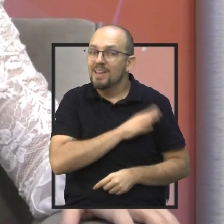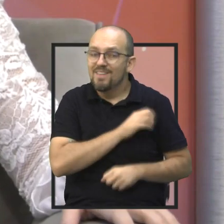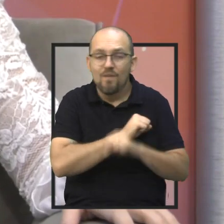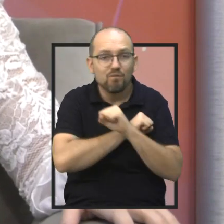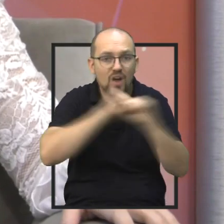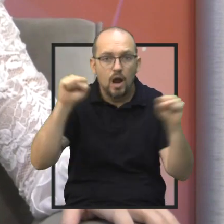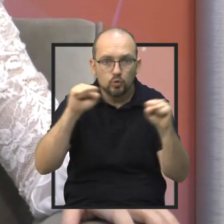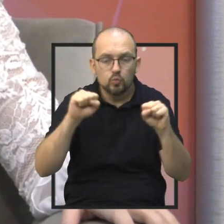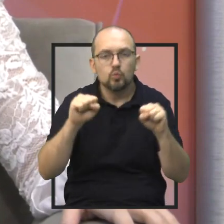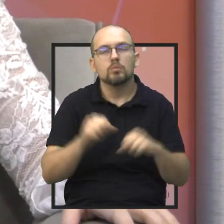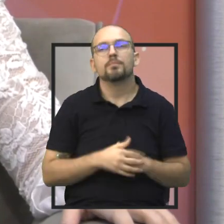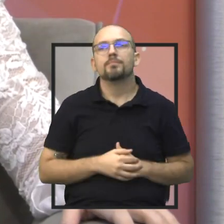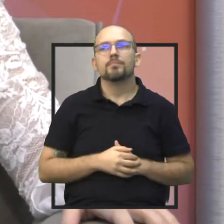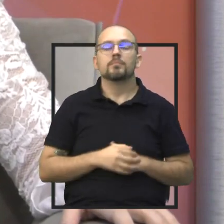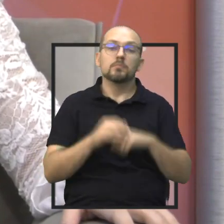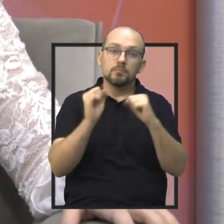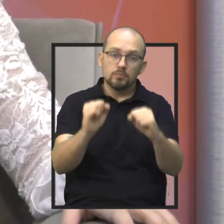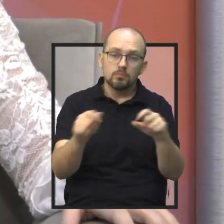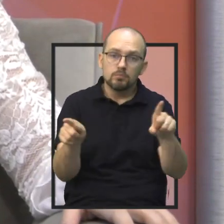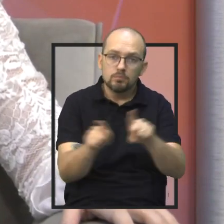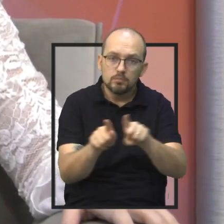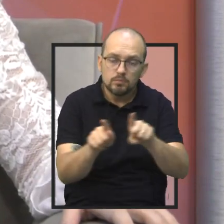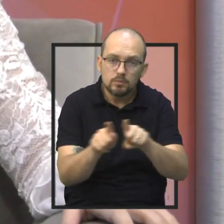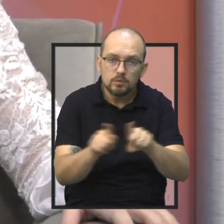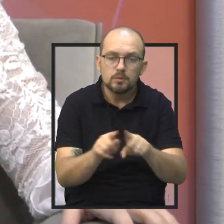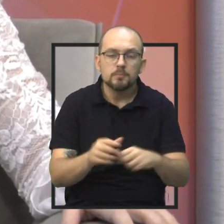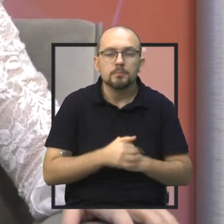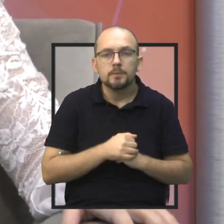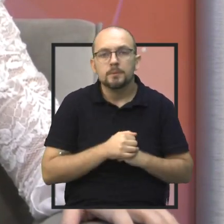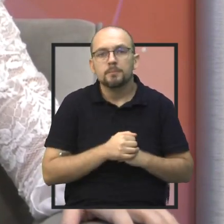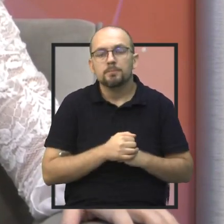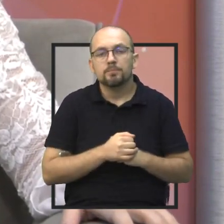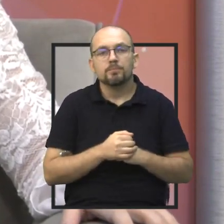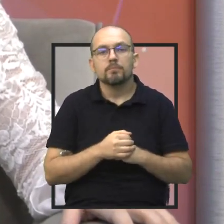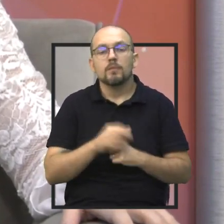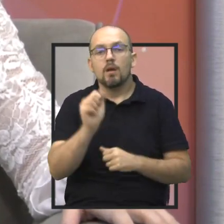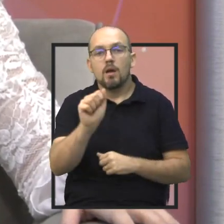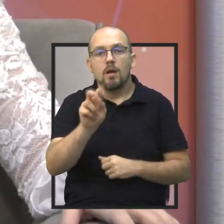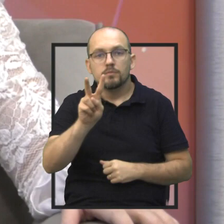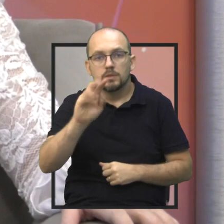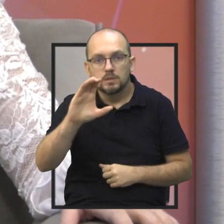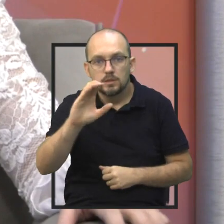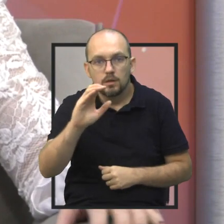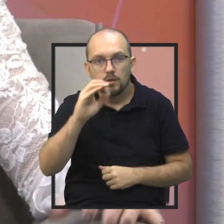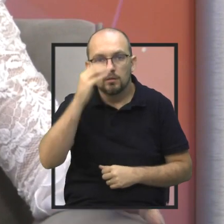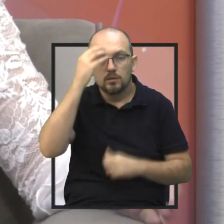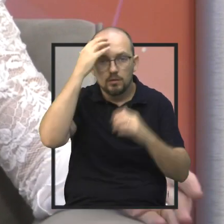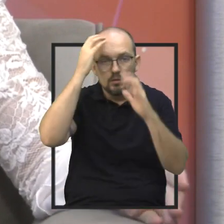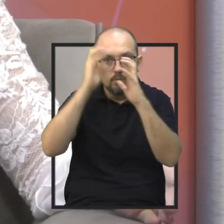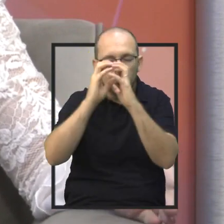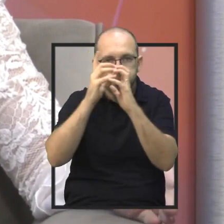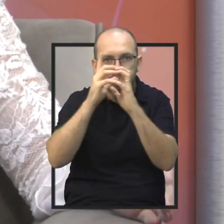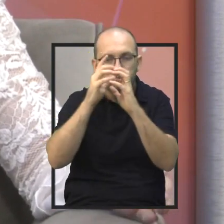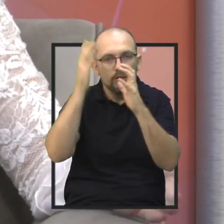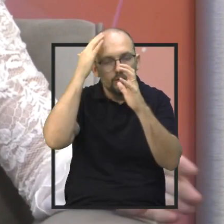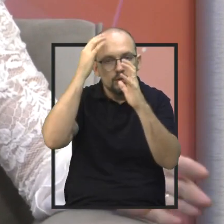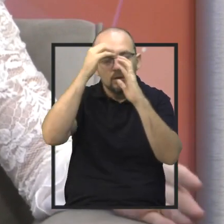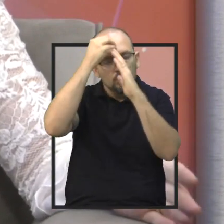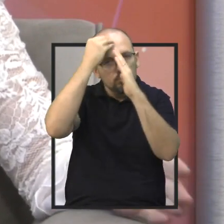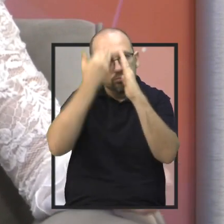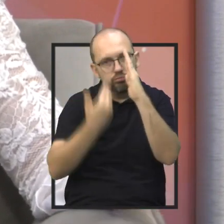agudo do miocárdio, é gatilho para uma doença, um acidente vascular cerebral